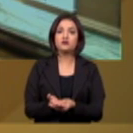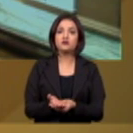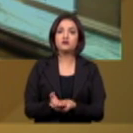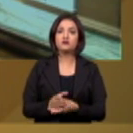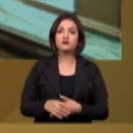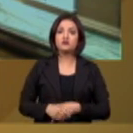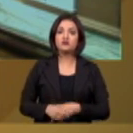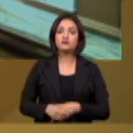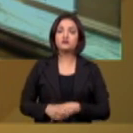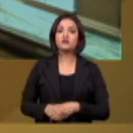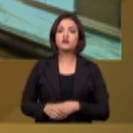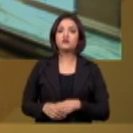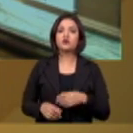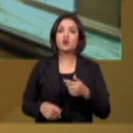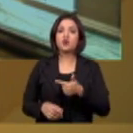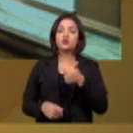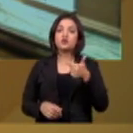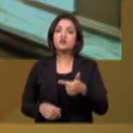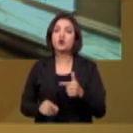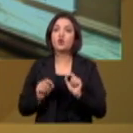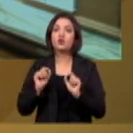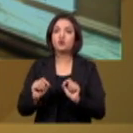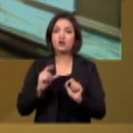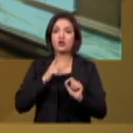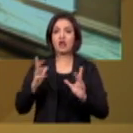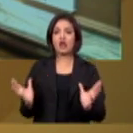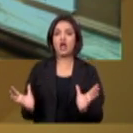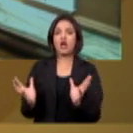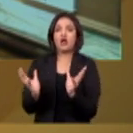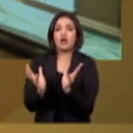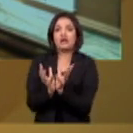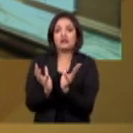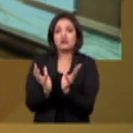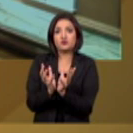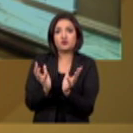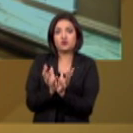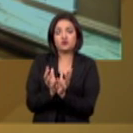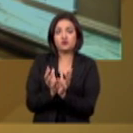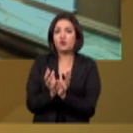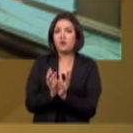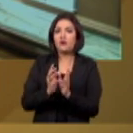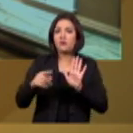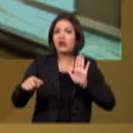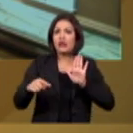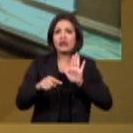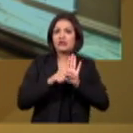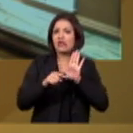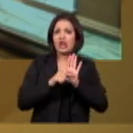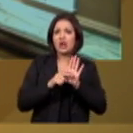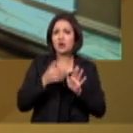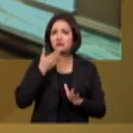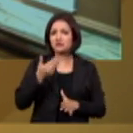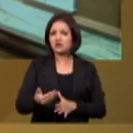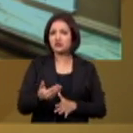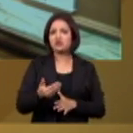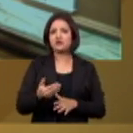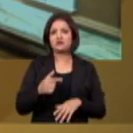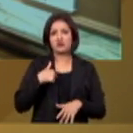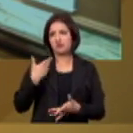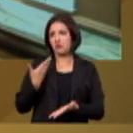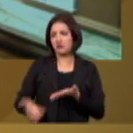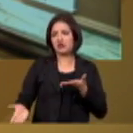no segundo caso a na ordem não participou do